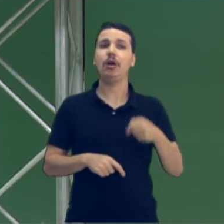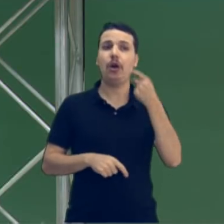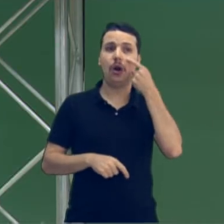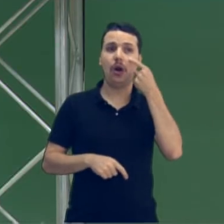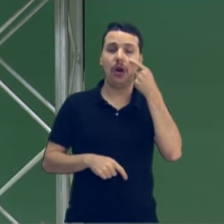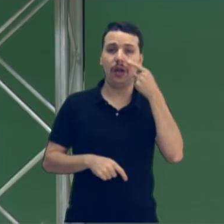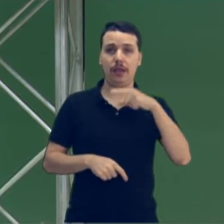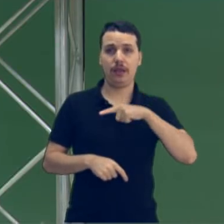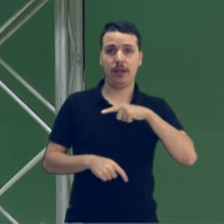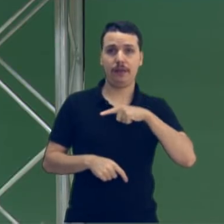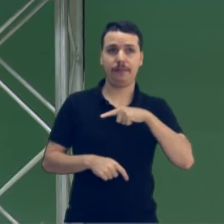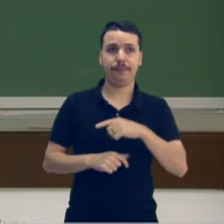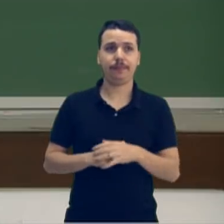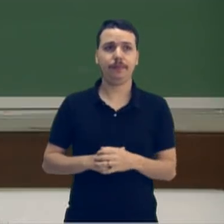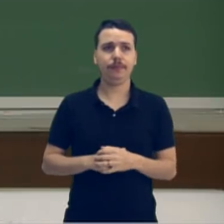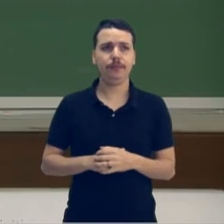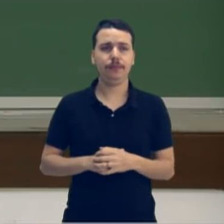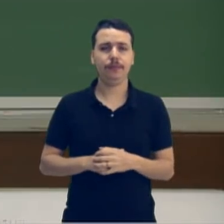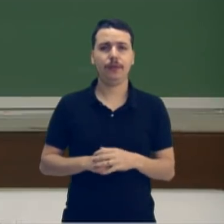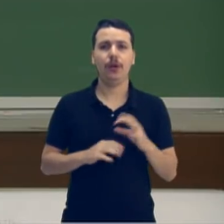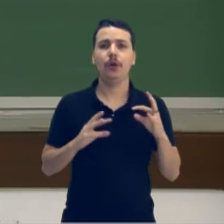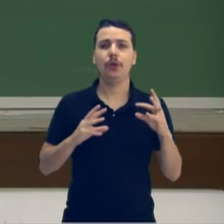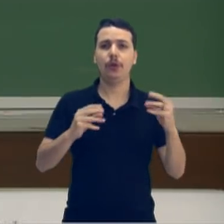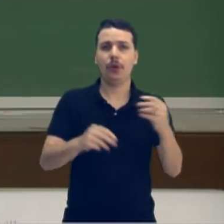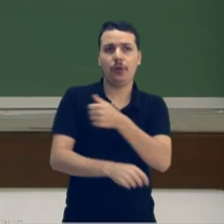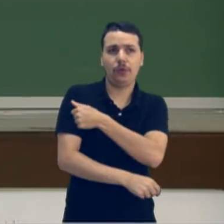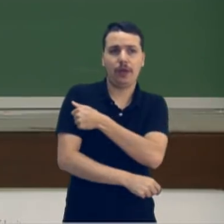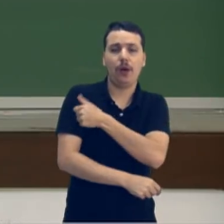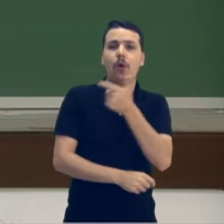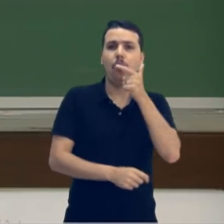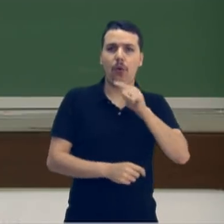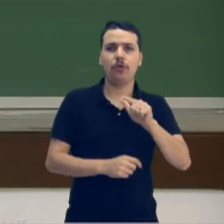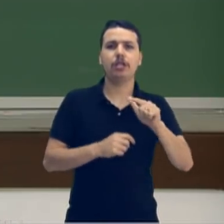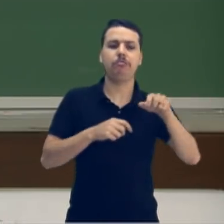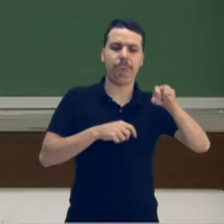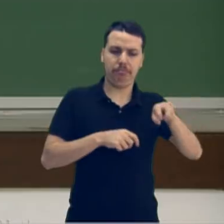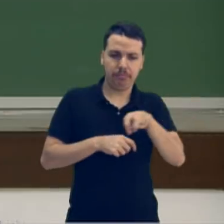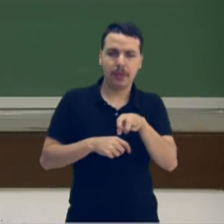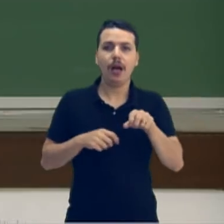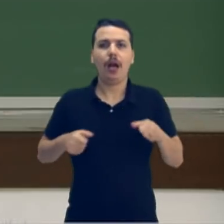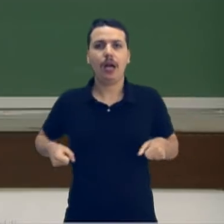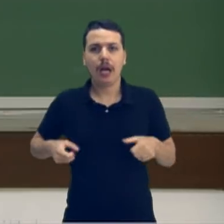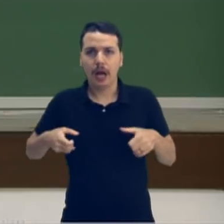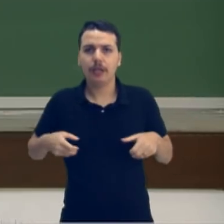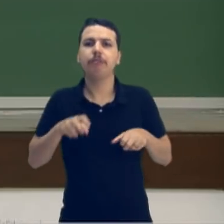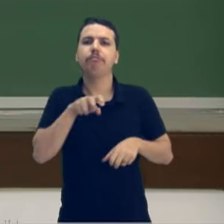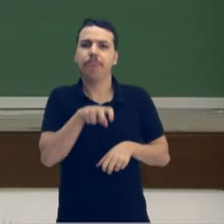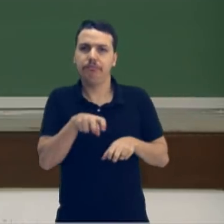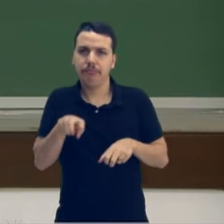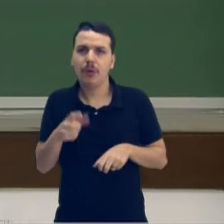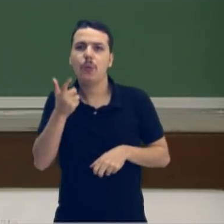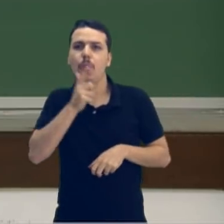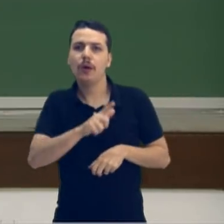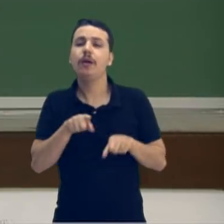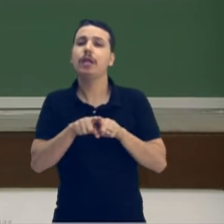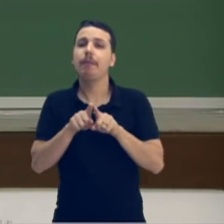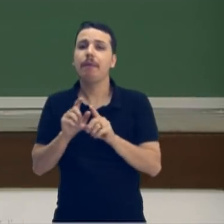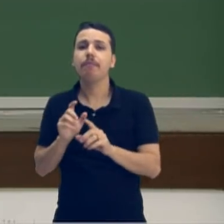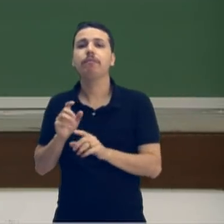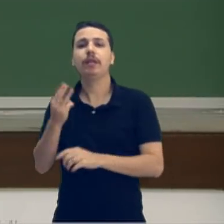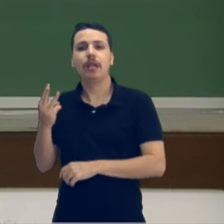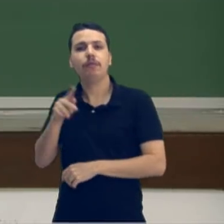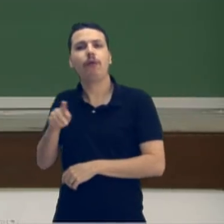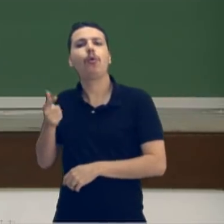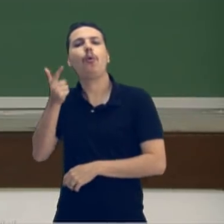eu tenho aqui todos os alunos sentados, os cadeirantes sentados e os 3 professores. Então, cada fileira